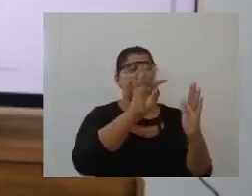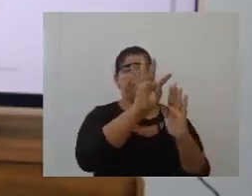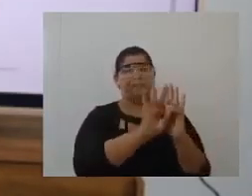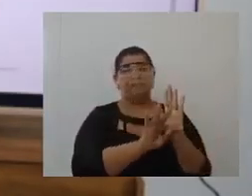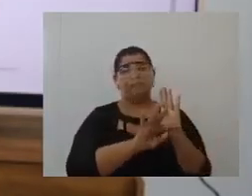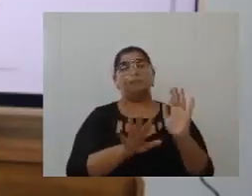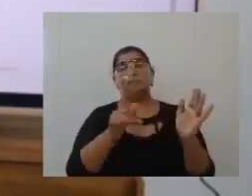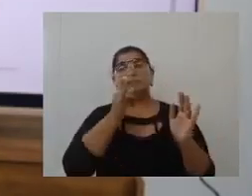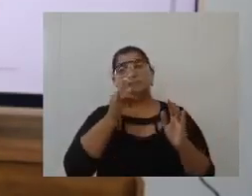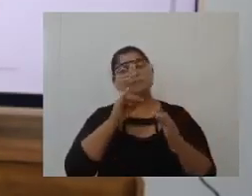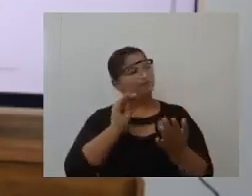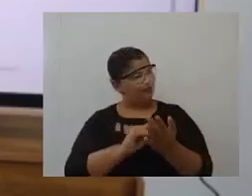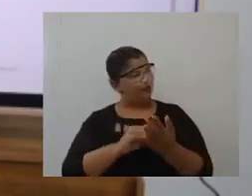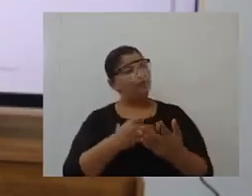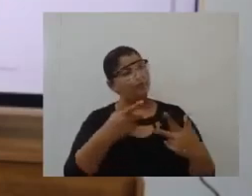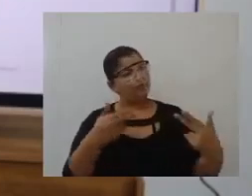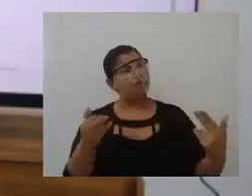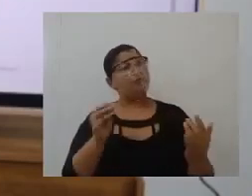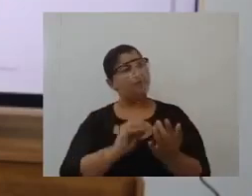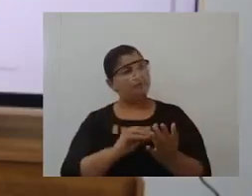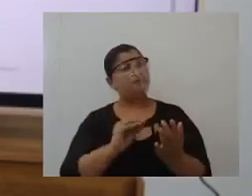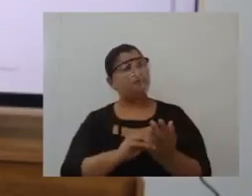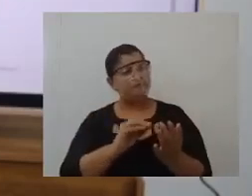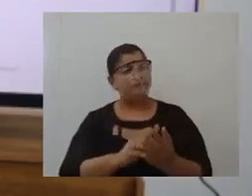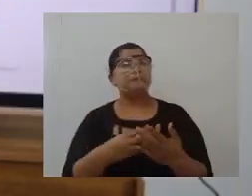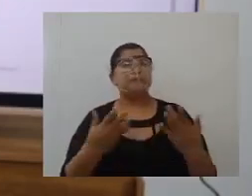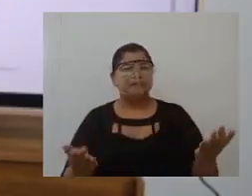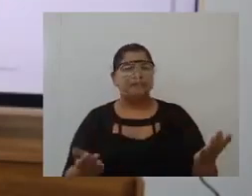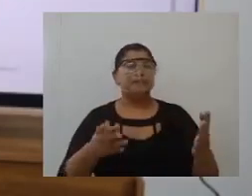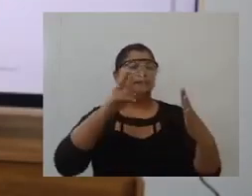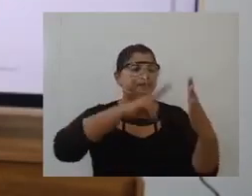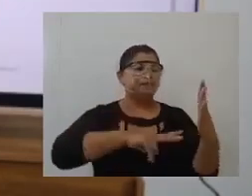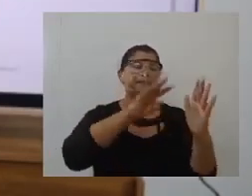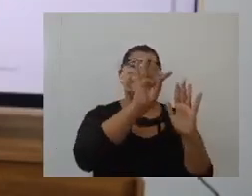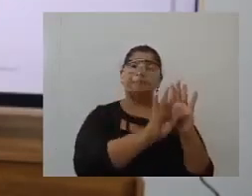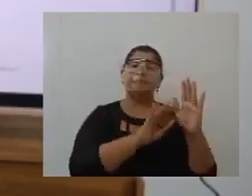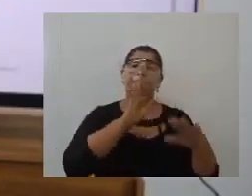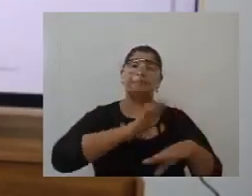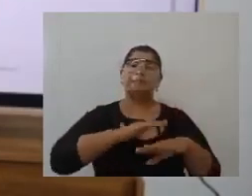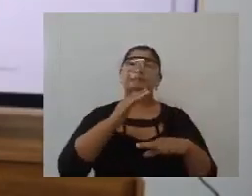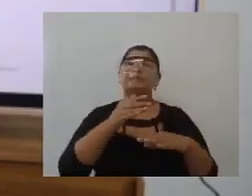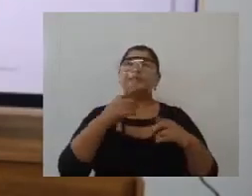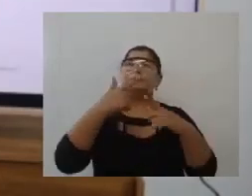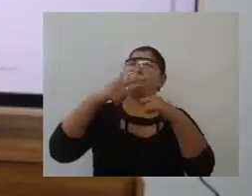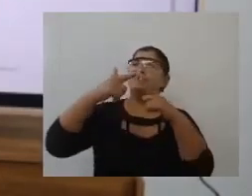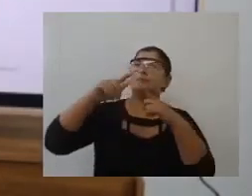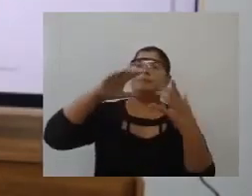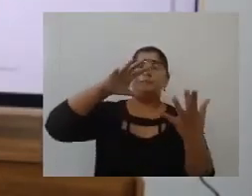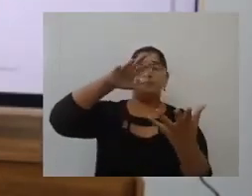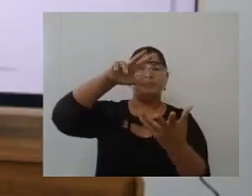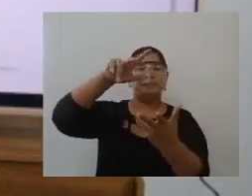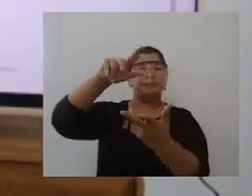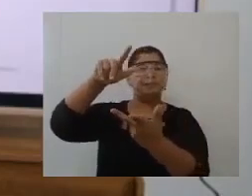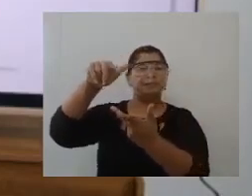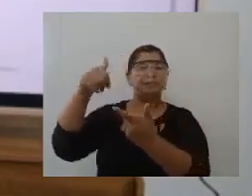assim, faltou mais uma coisa. Você pode ler um texto sobre o aquecimento global e dizer